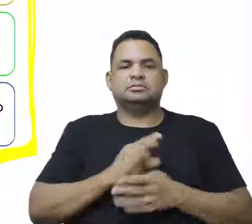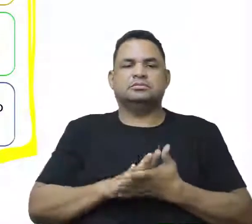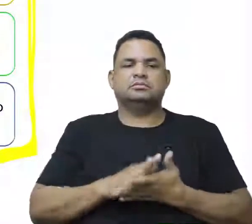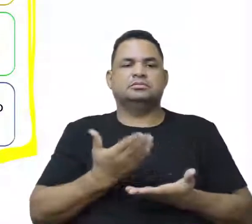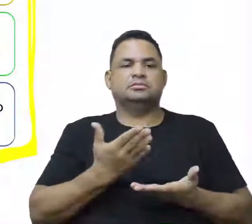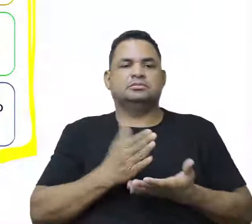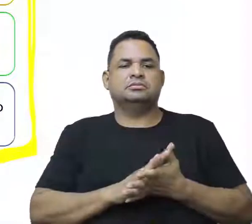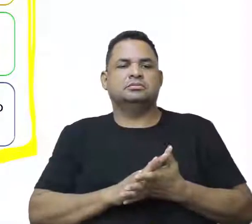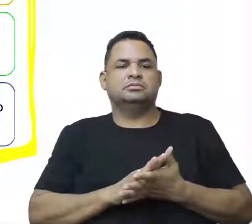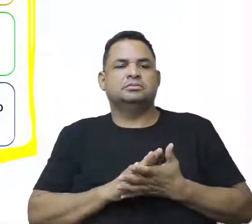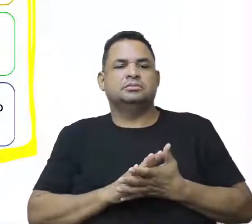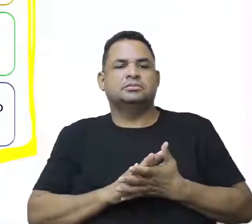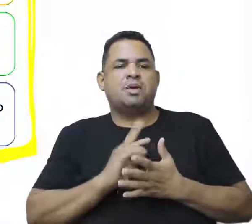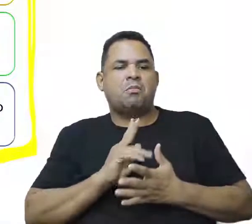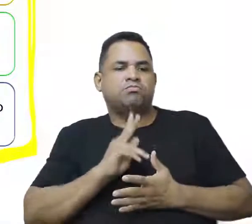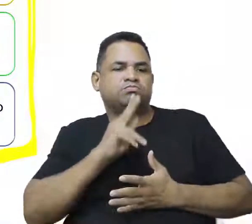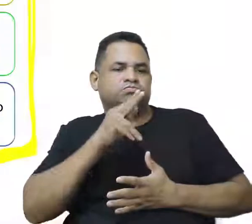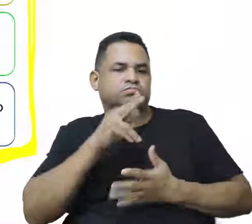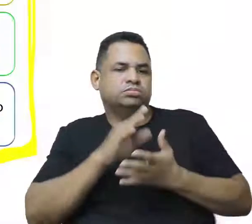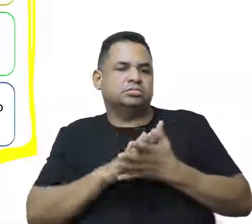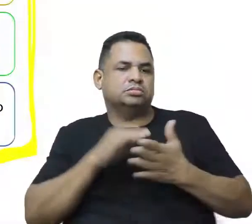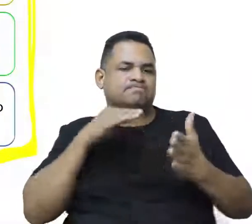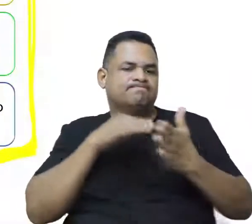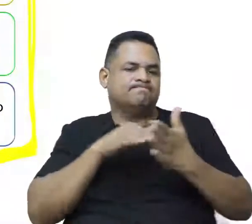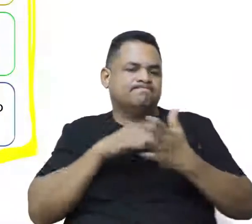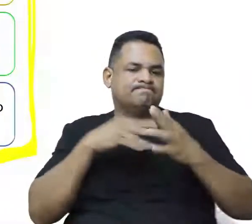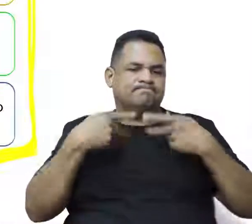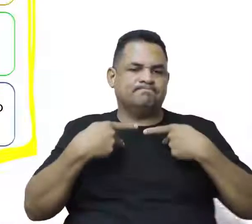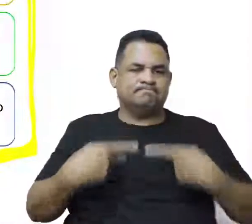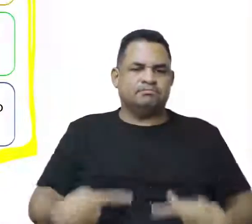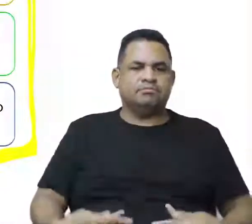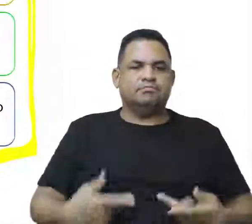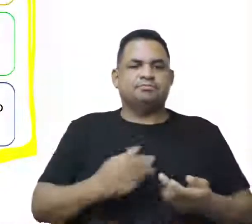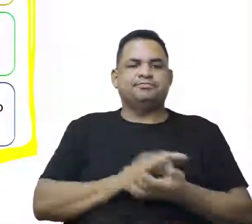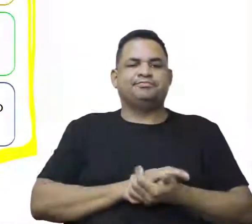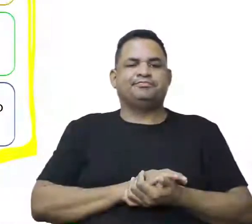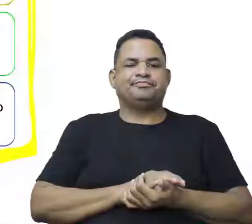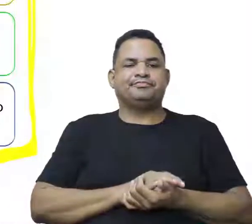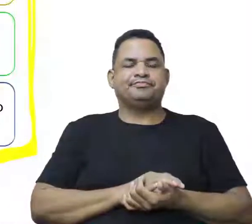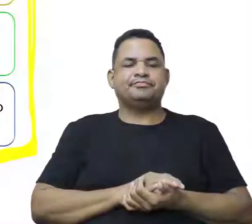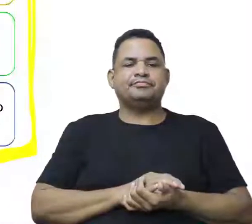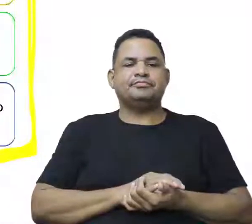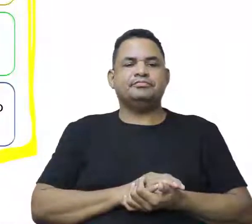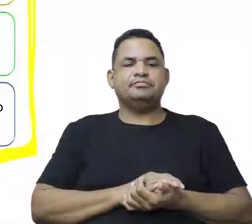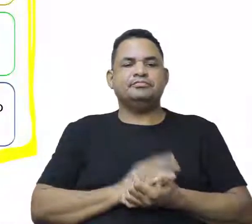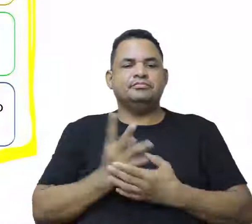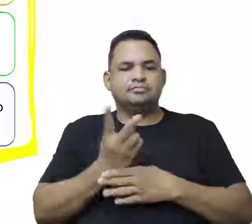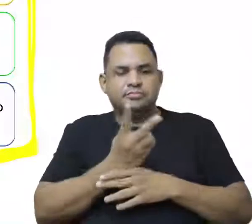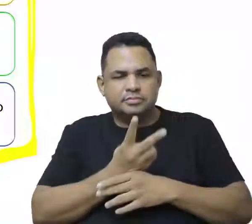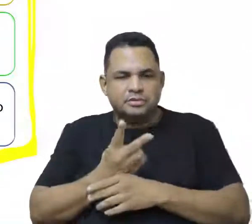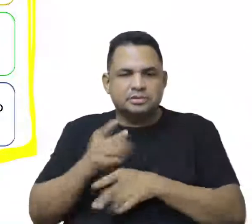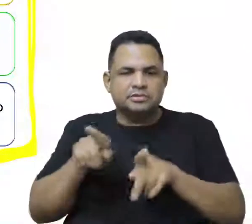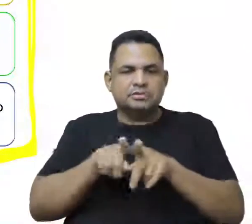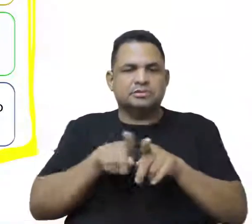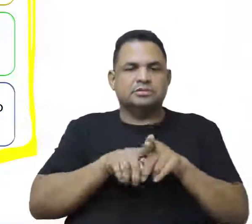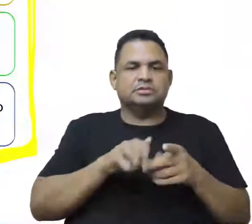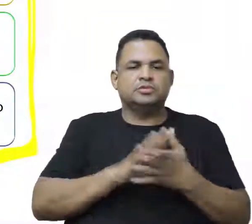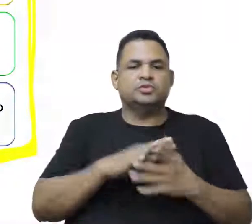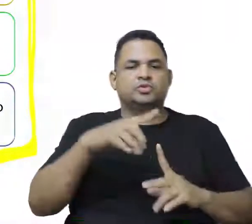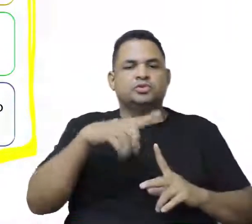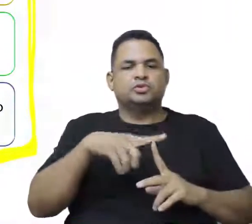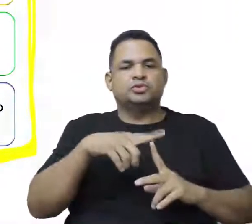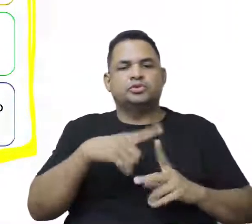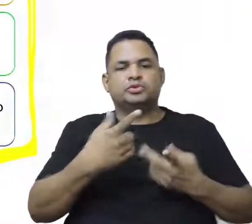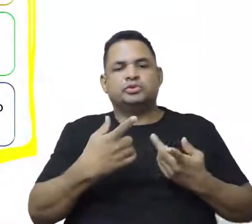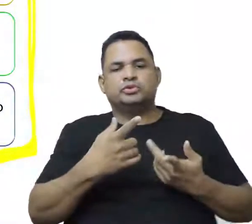as potencialidades, os limites do corpo. Ela também busca se você tem ali uma tomada